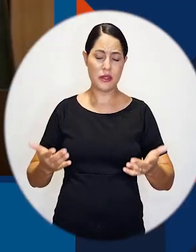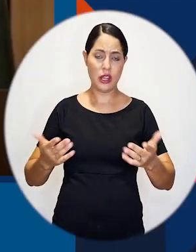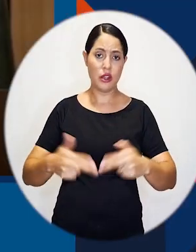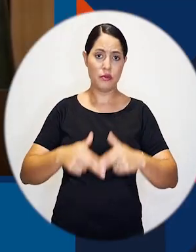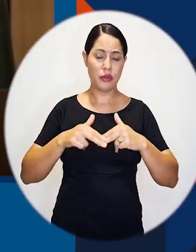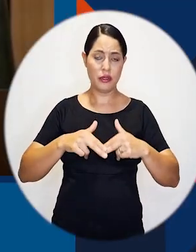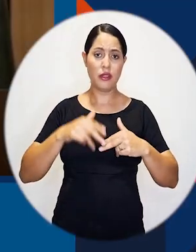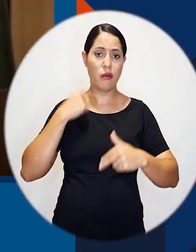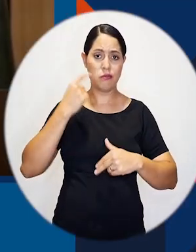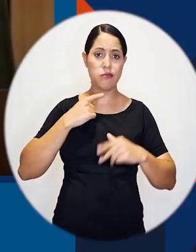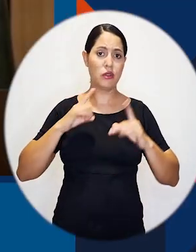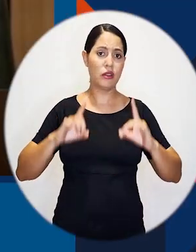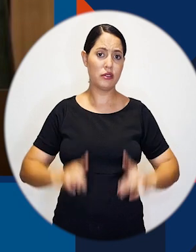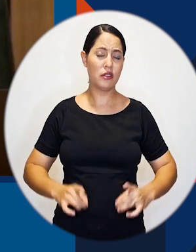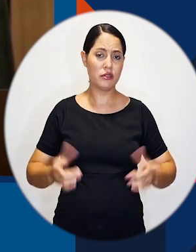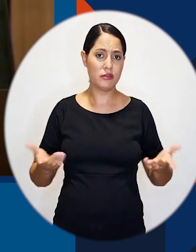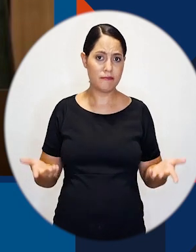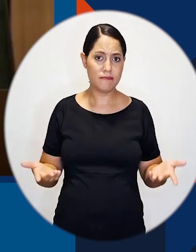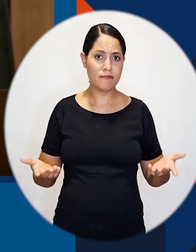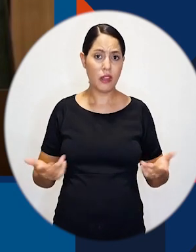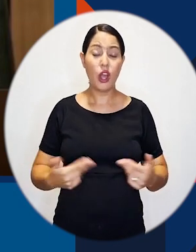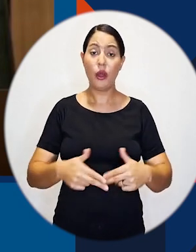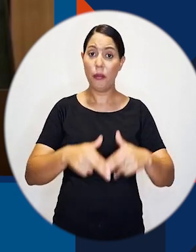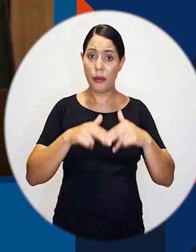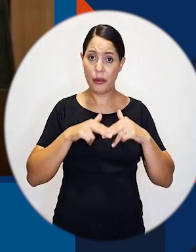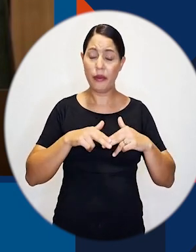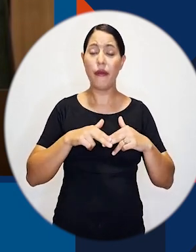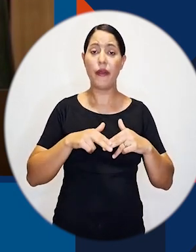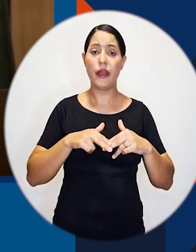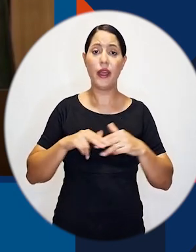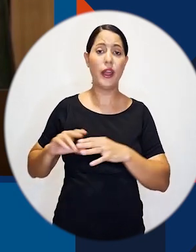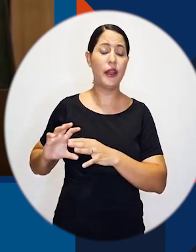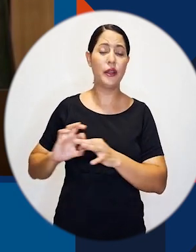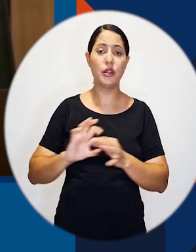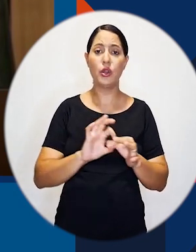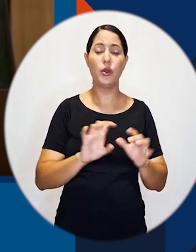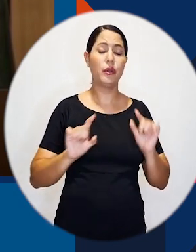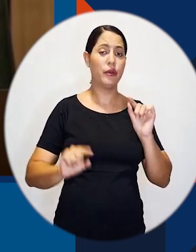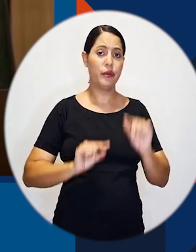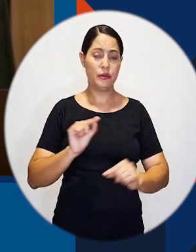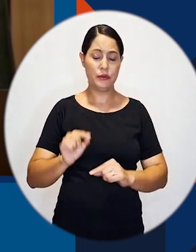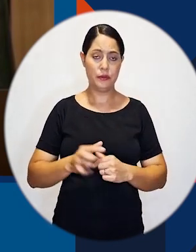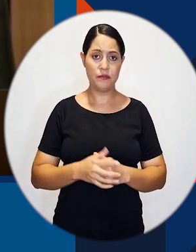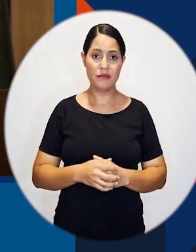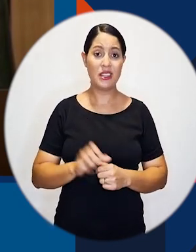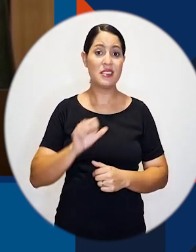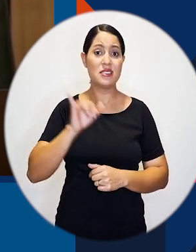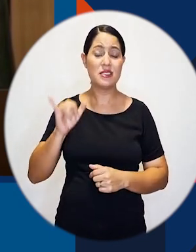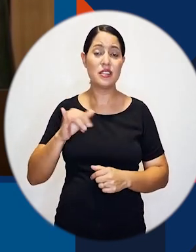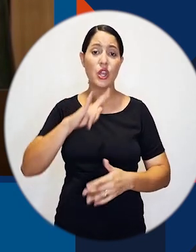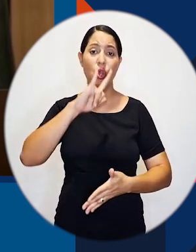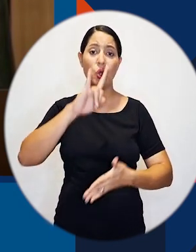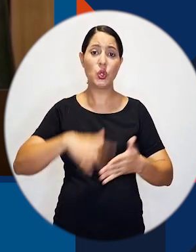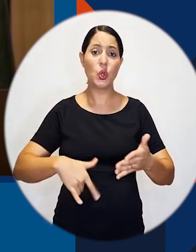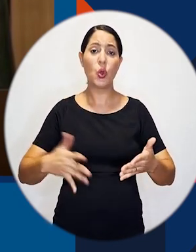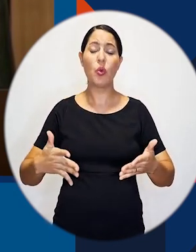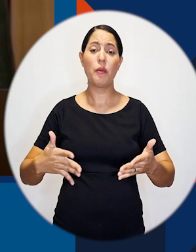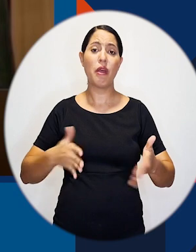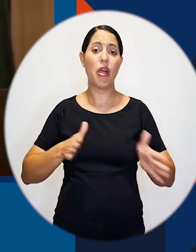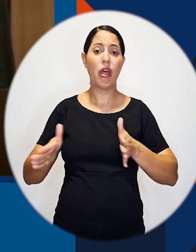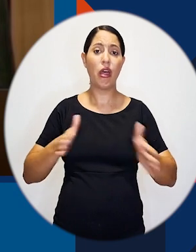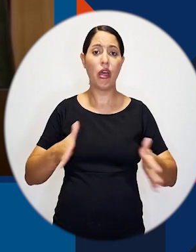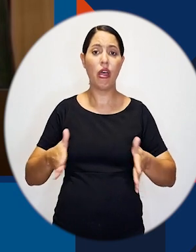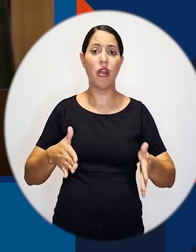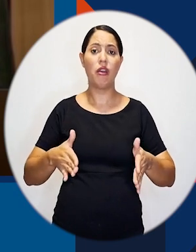com deficiência. E ela acontece pelo Estado brasileiro quando insere inquérito sem acessibilidade no